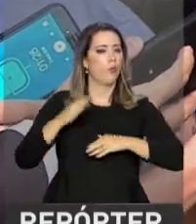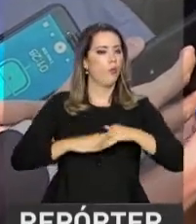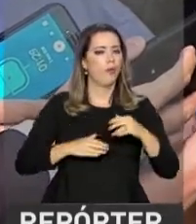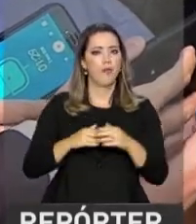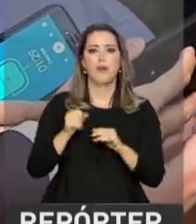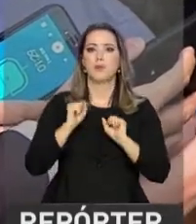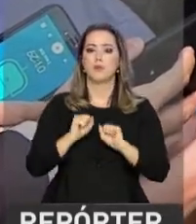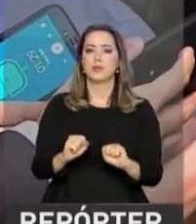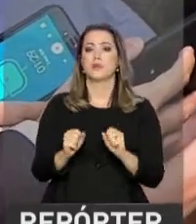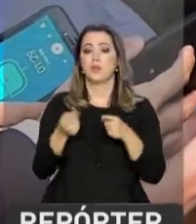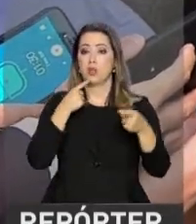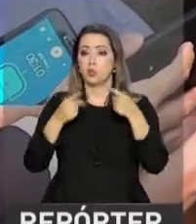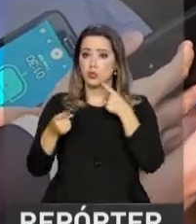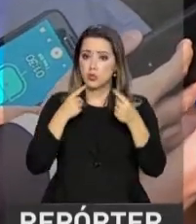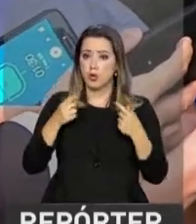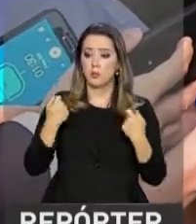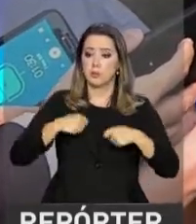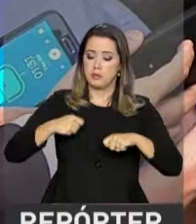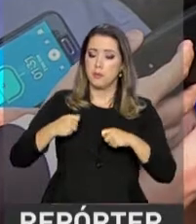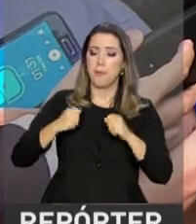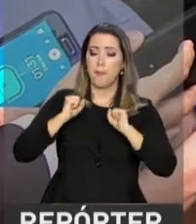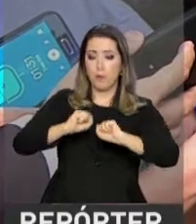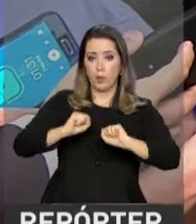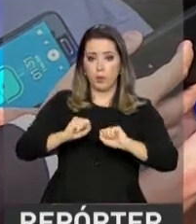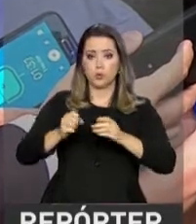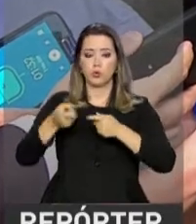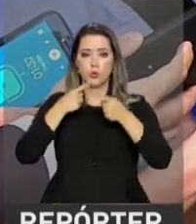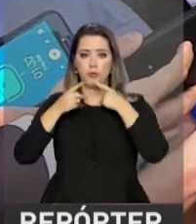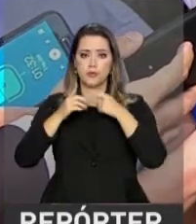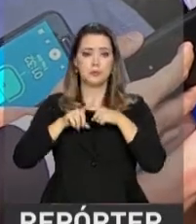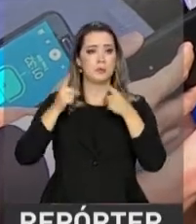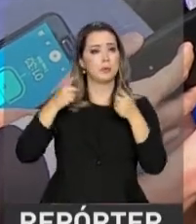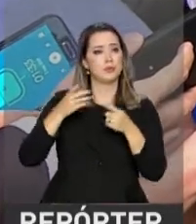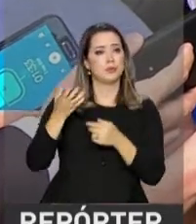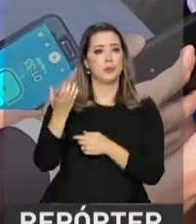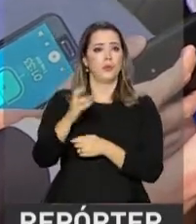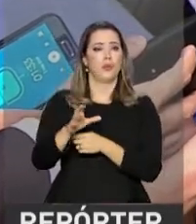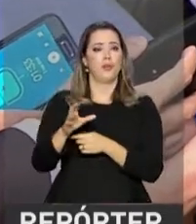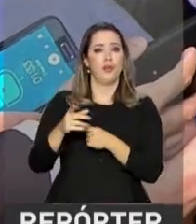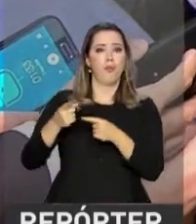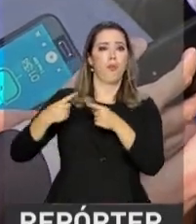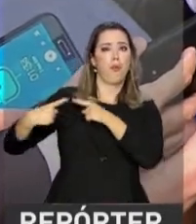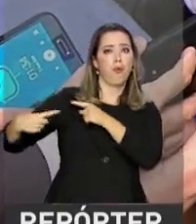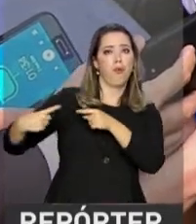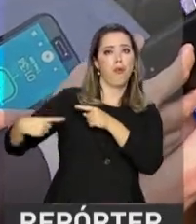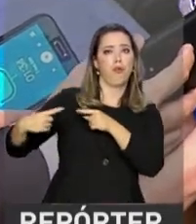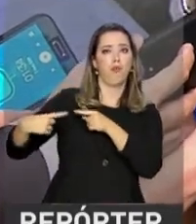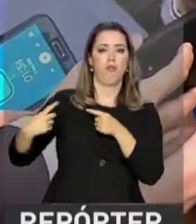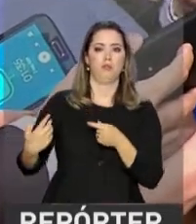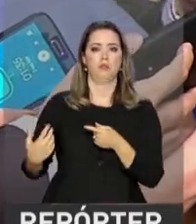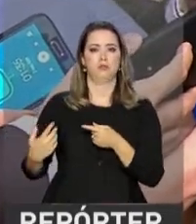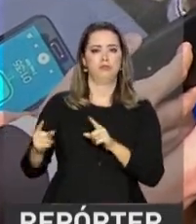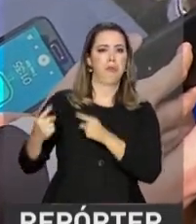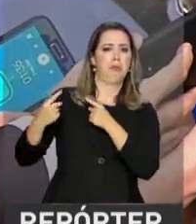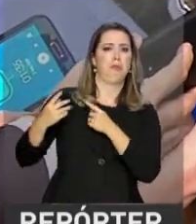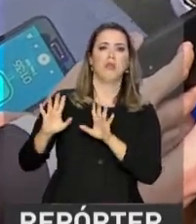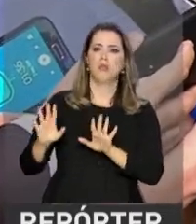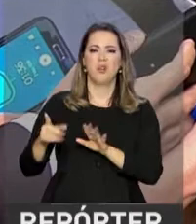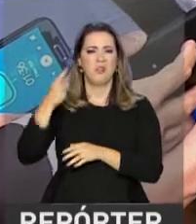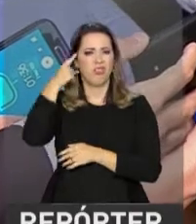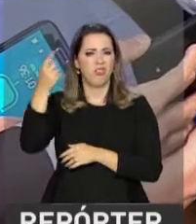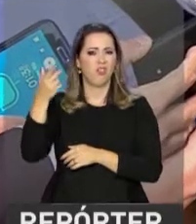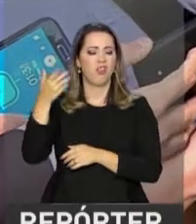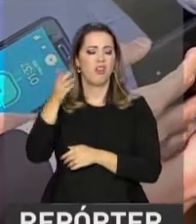de diálogo o que nós não queremos é aquela conversa que não leva a lugar nenhum idéias que não tragam